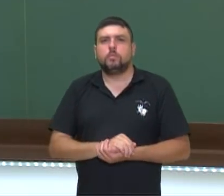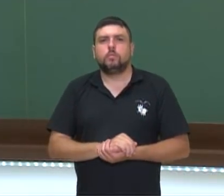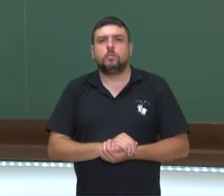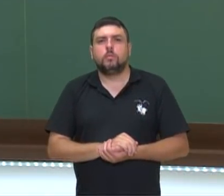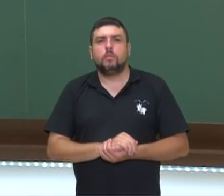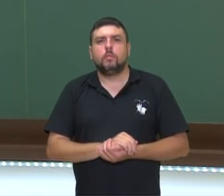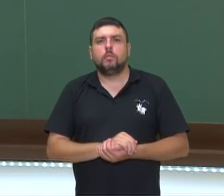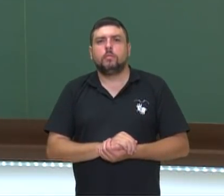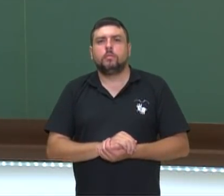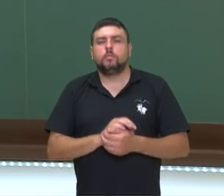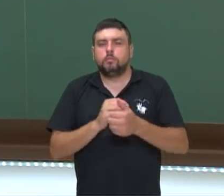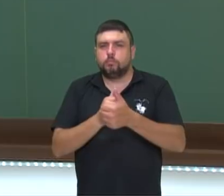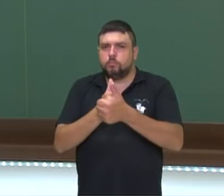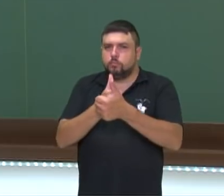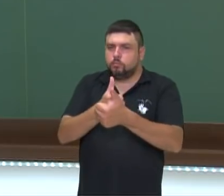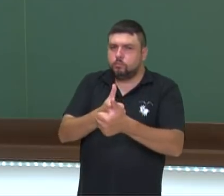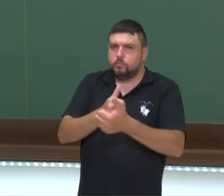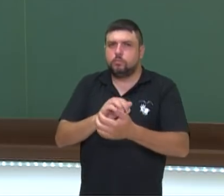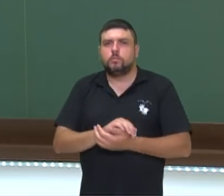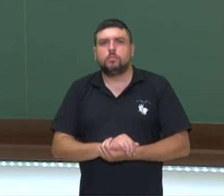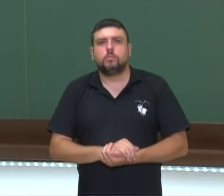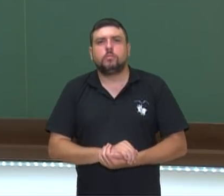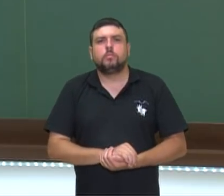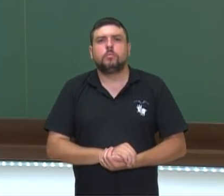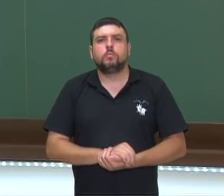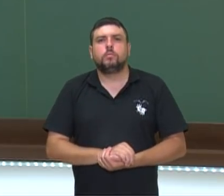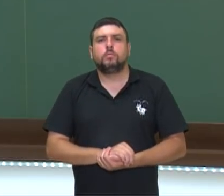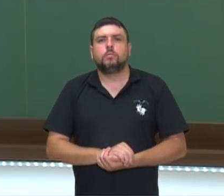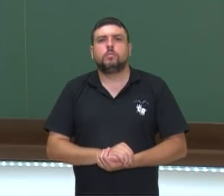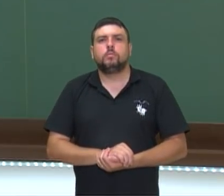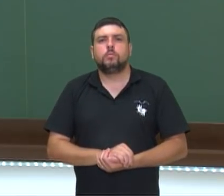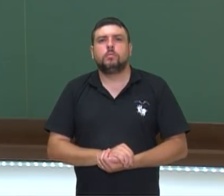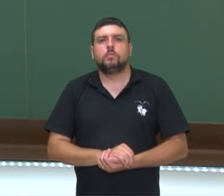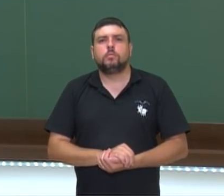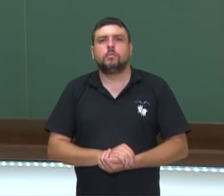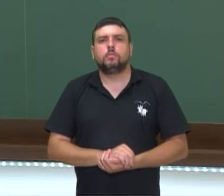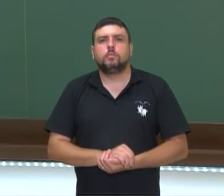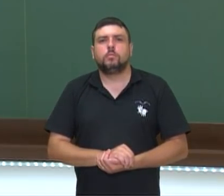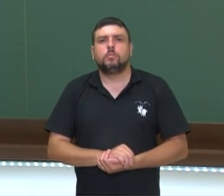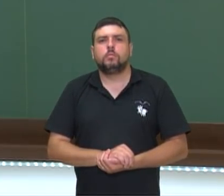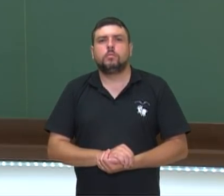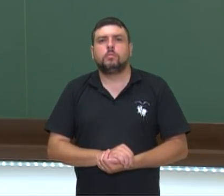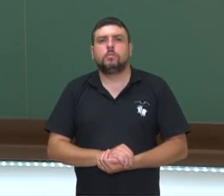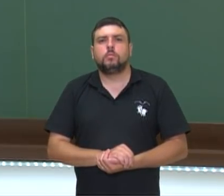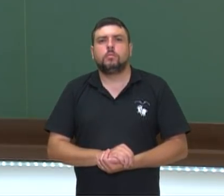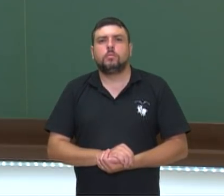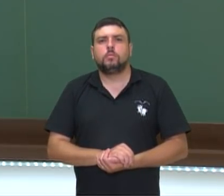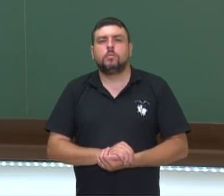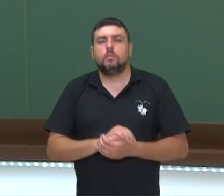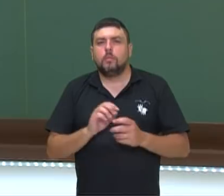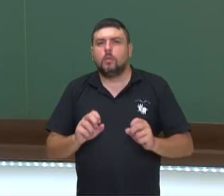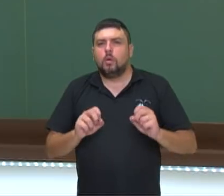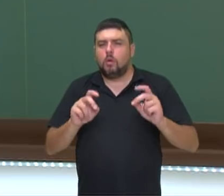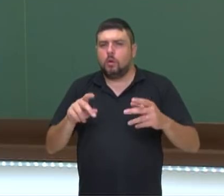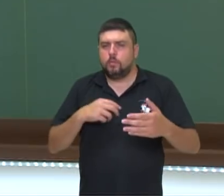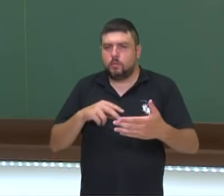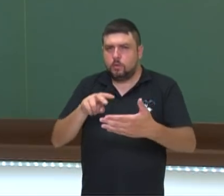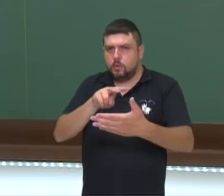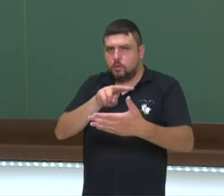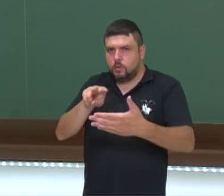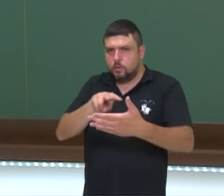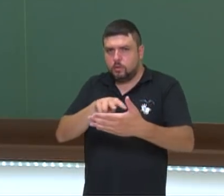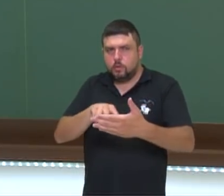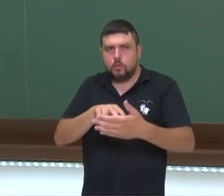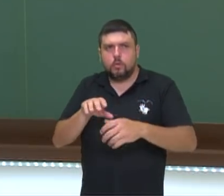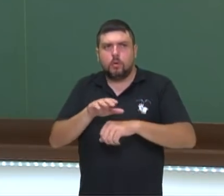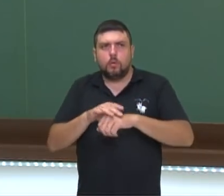menos 0,80x igual a 10 menos 15. Aqui na leitura, às vezes fica mais fácil eu